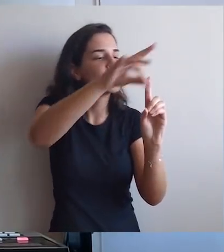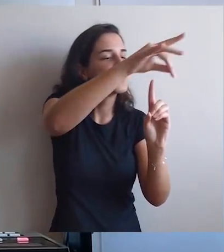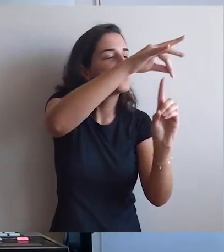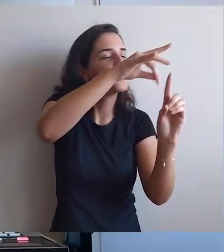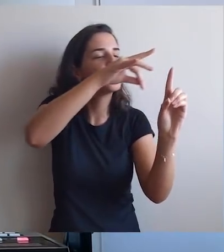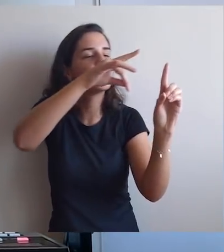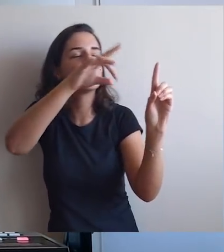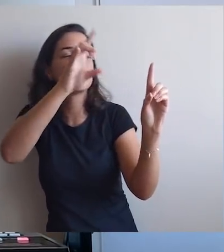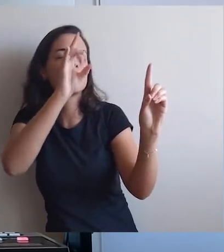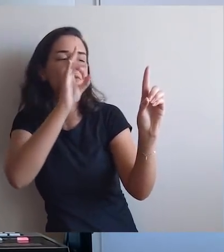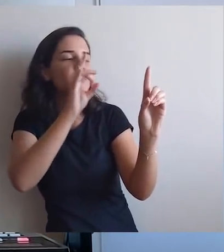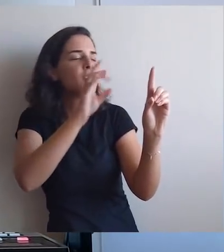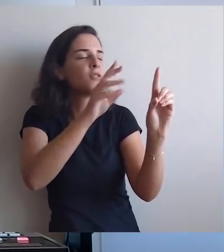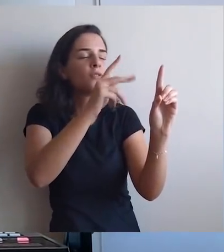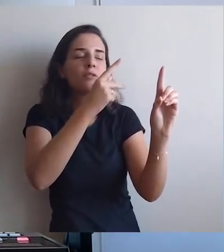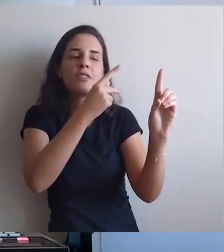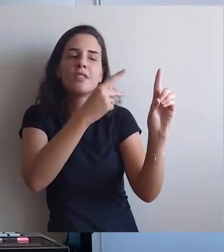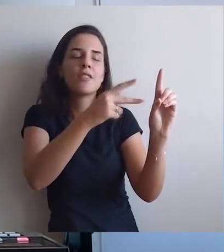poderoso,